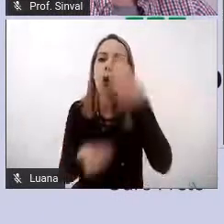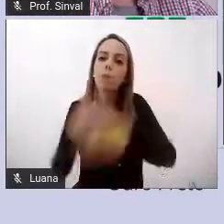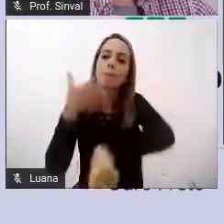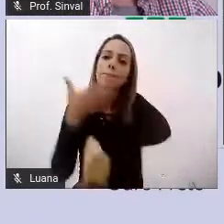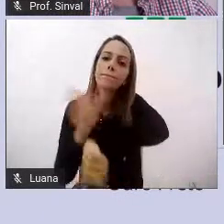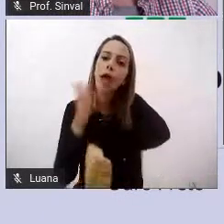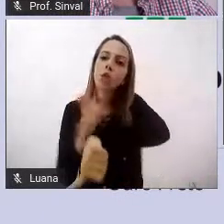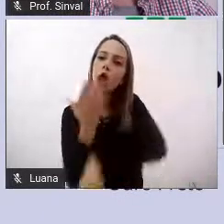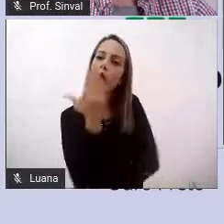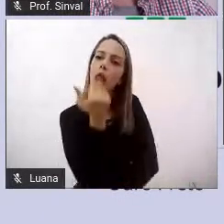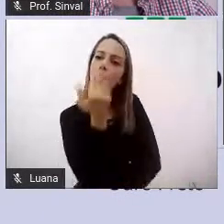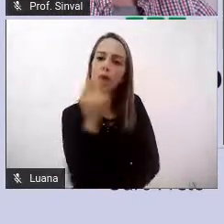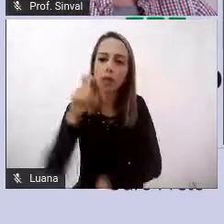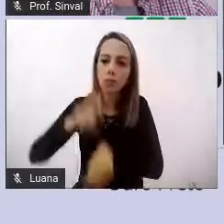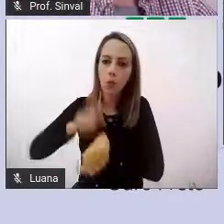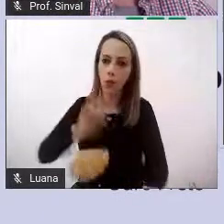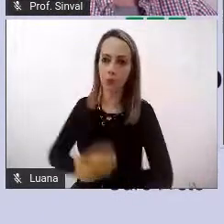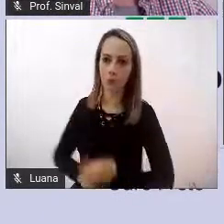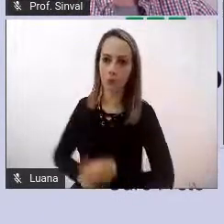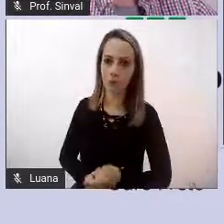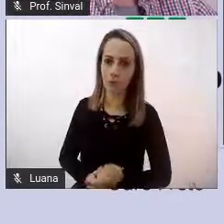momento. Pode passar, por favor.